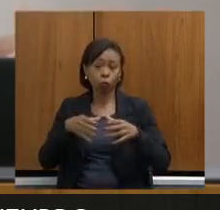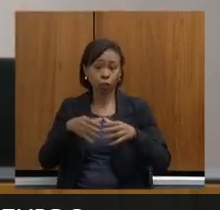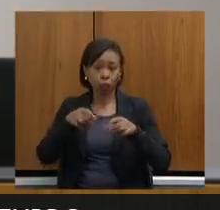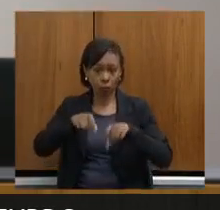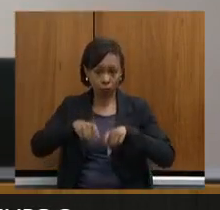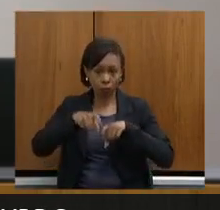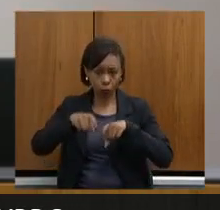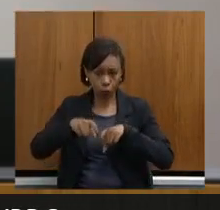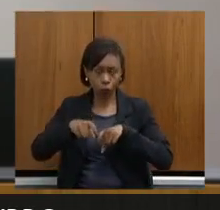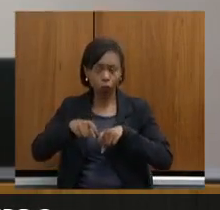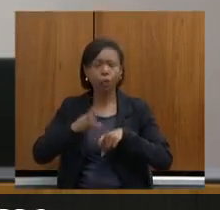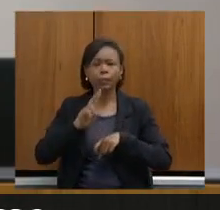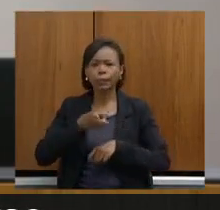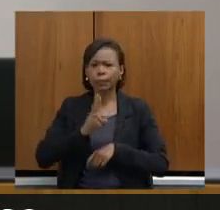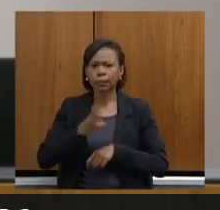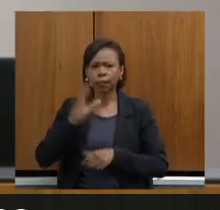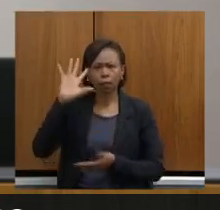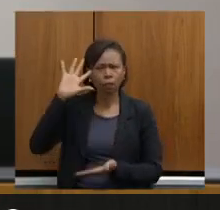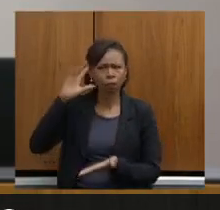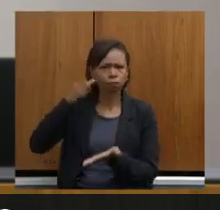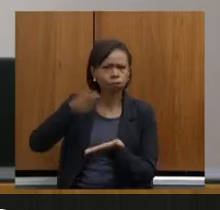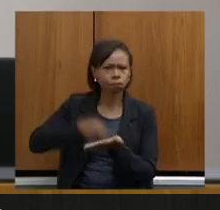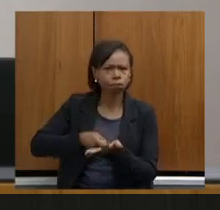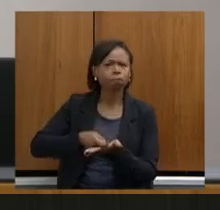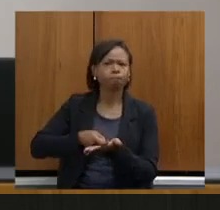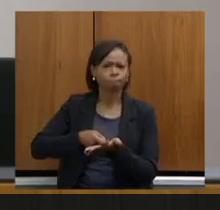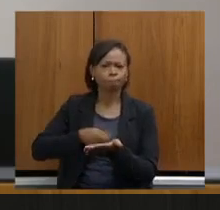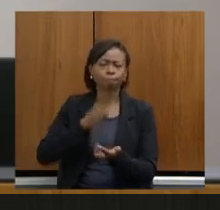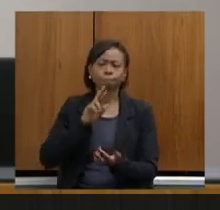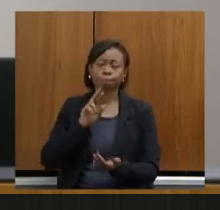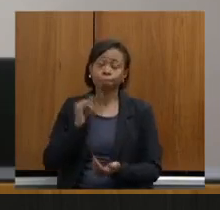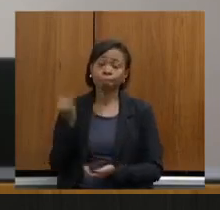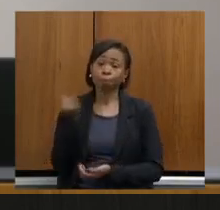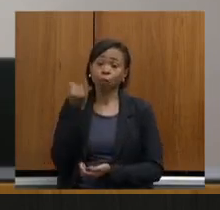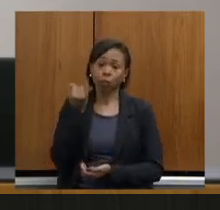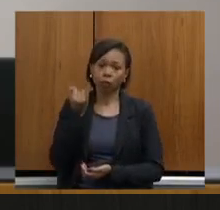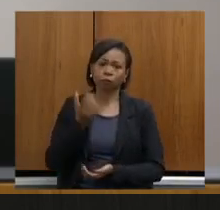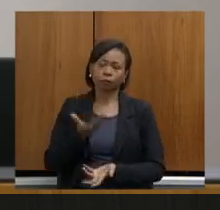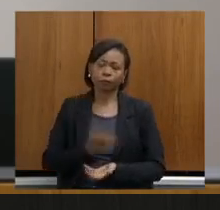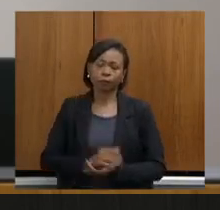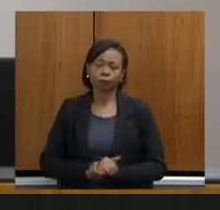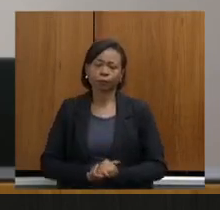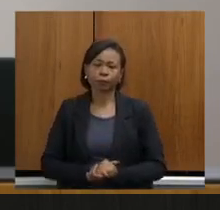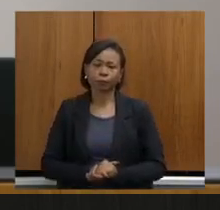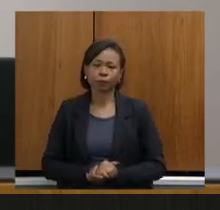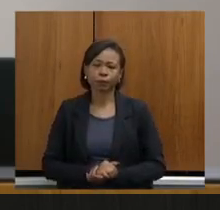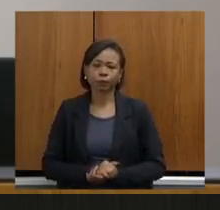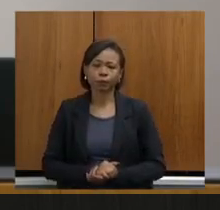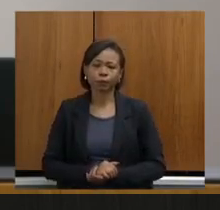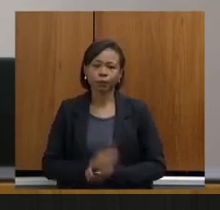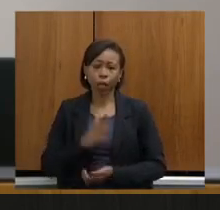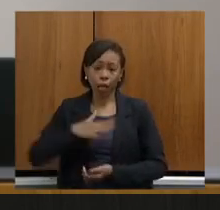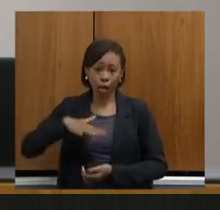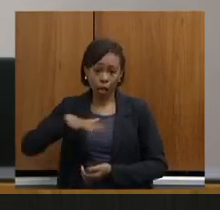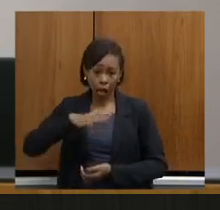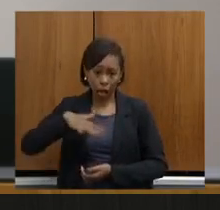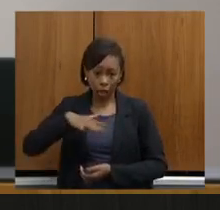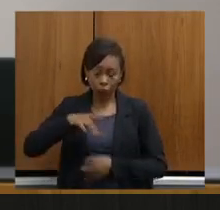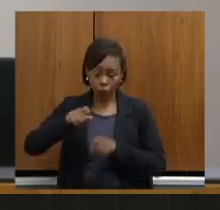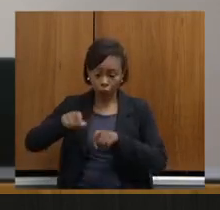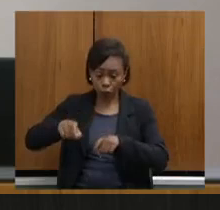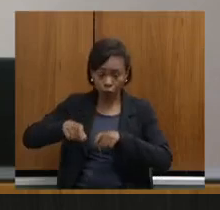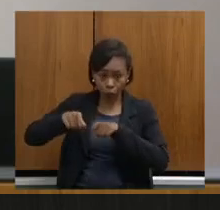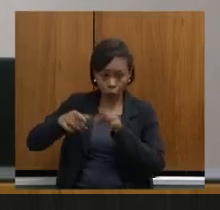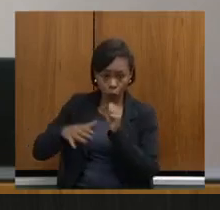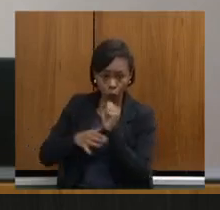né deputado na sempre tomar uma decisão finalista e nós da segurança no campo